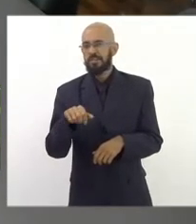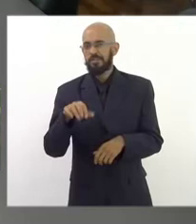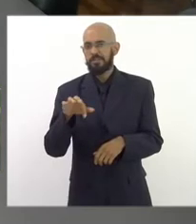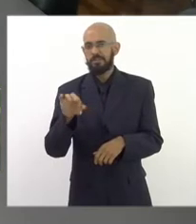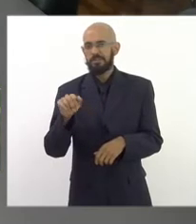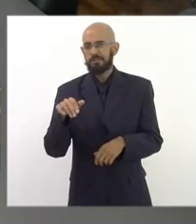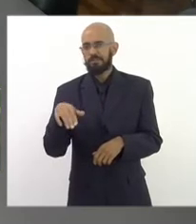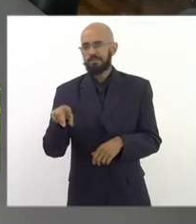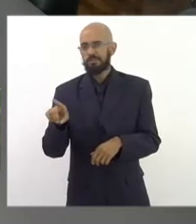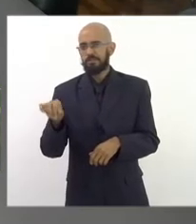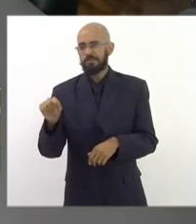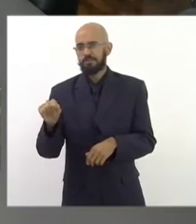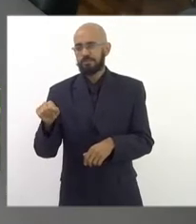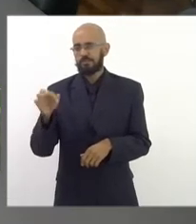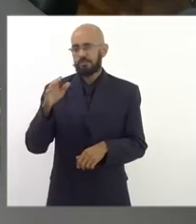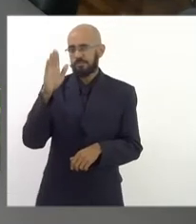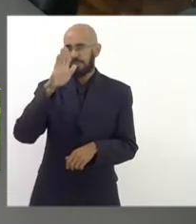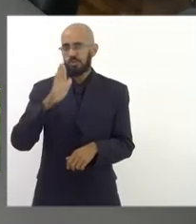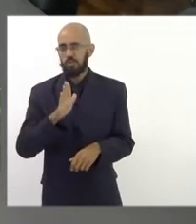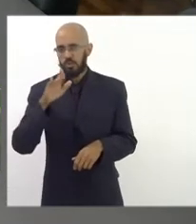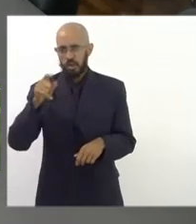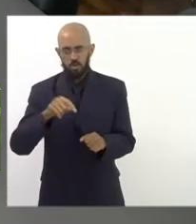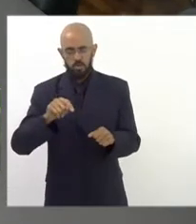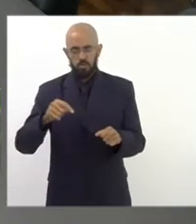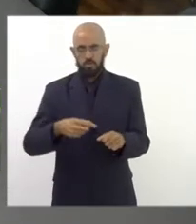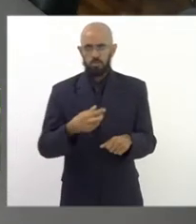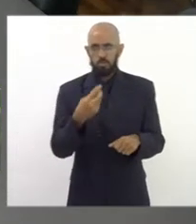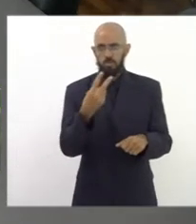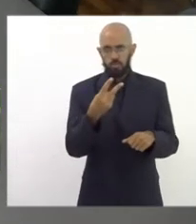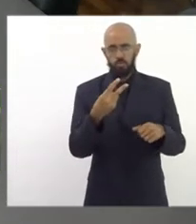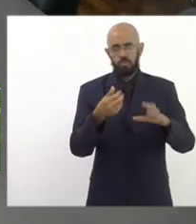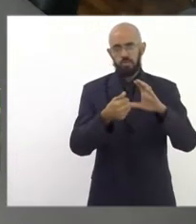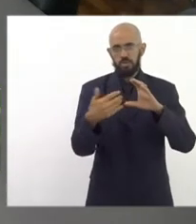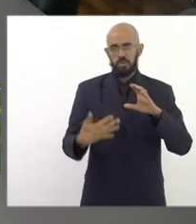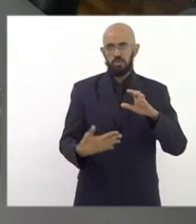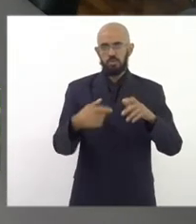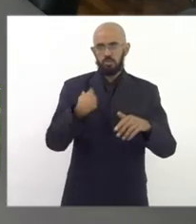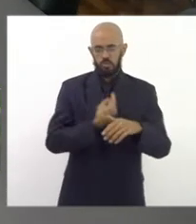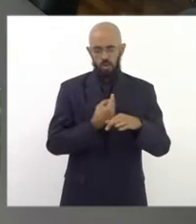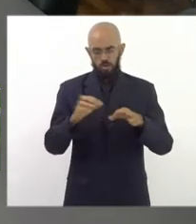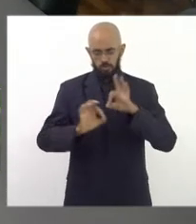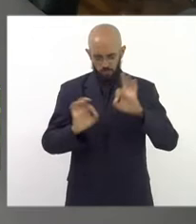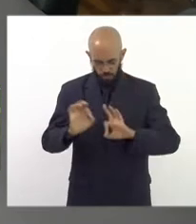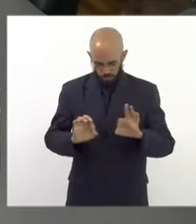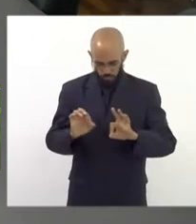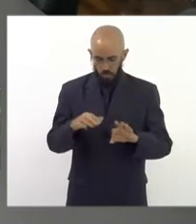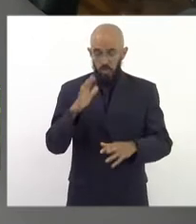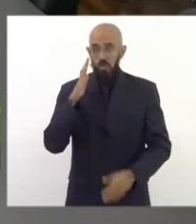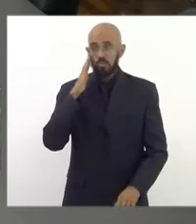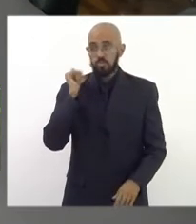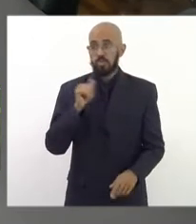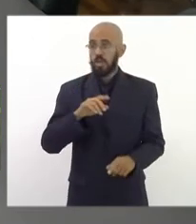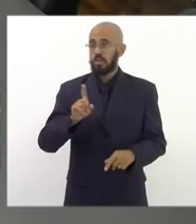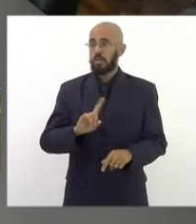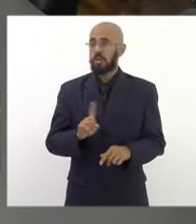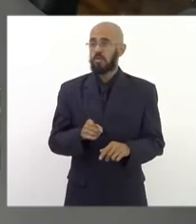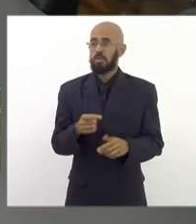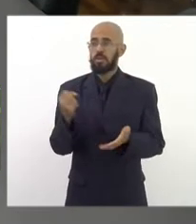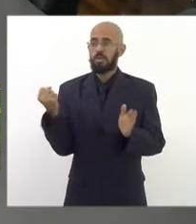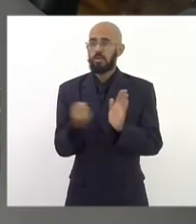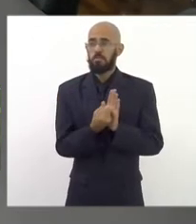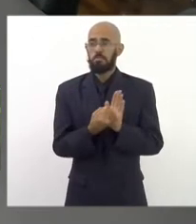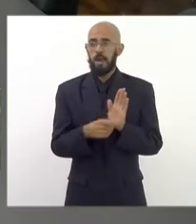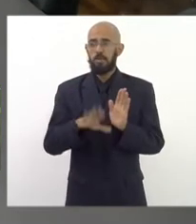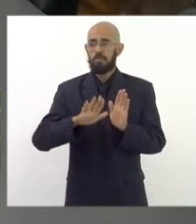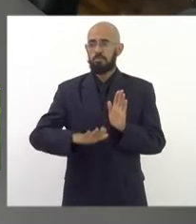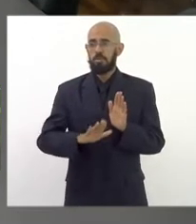aspectos do nosso plano, se que isso não afetaria o plano em si do Rio de Janeiro,